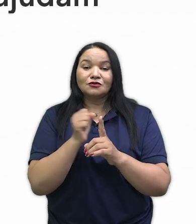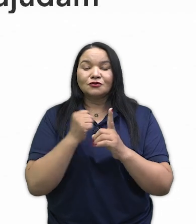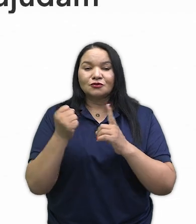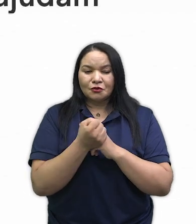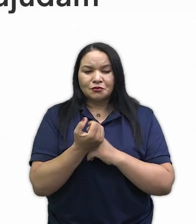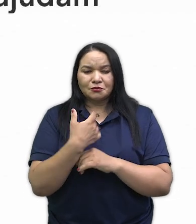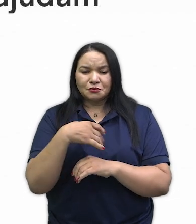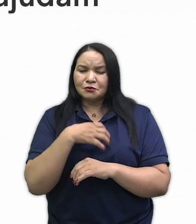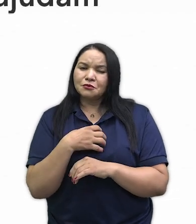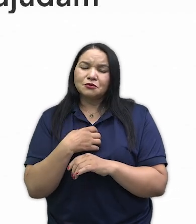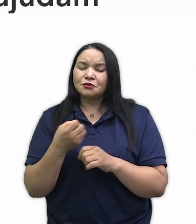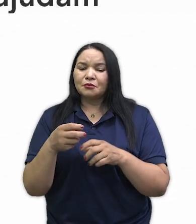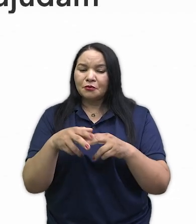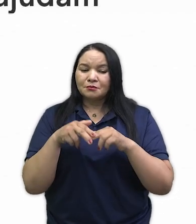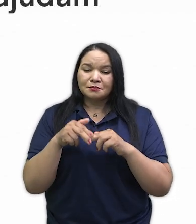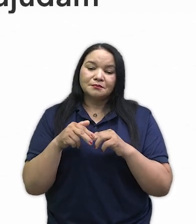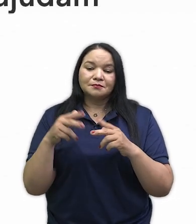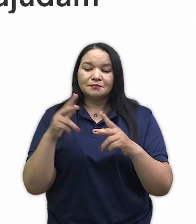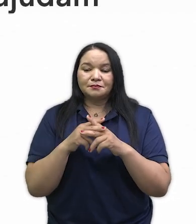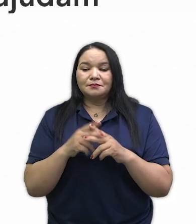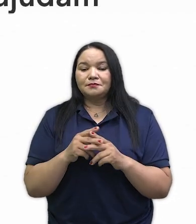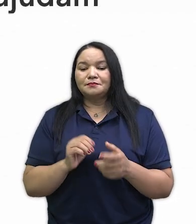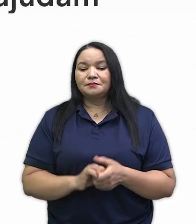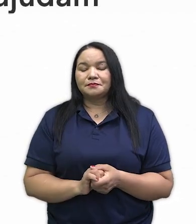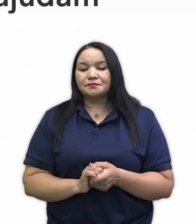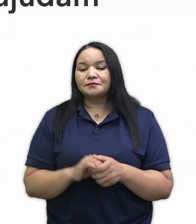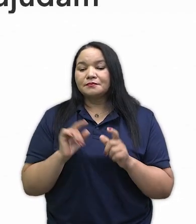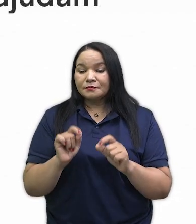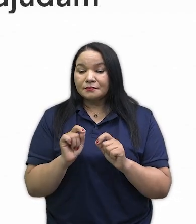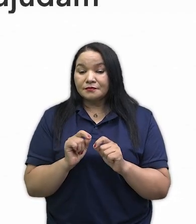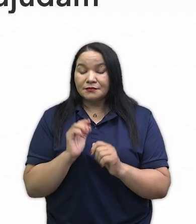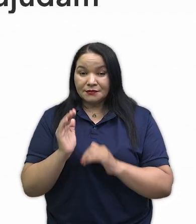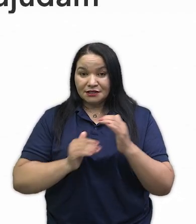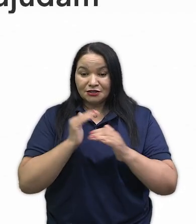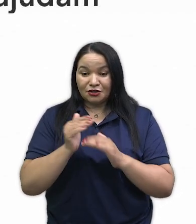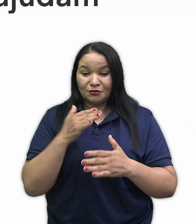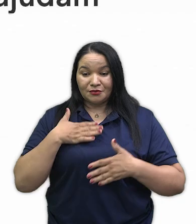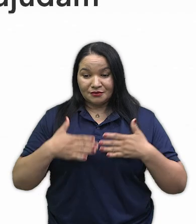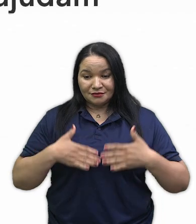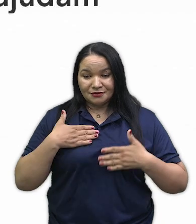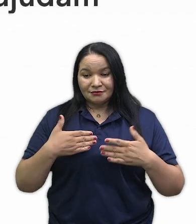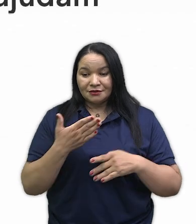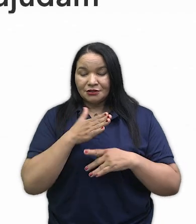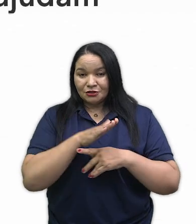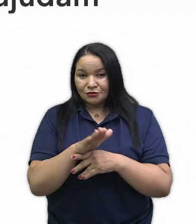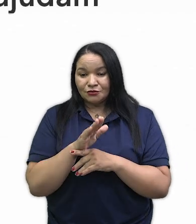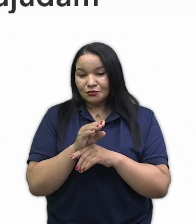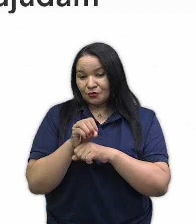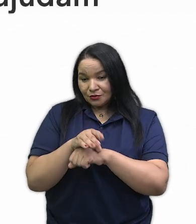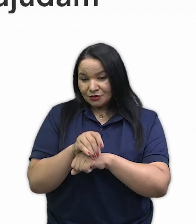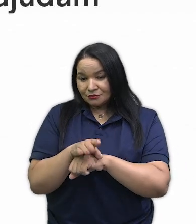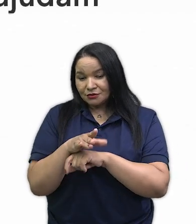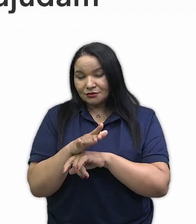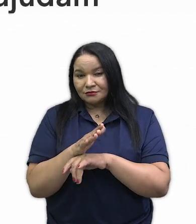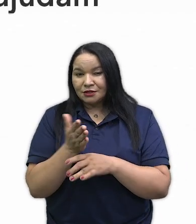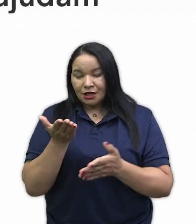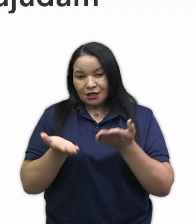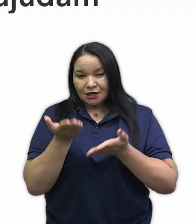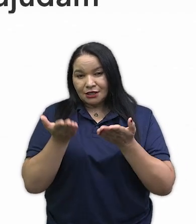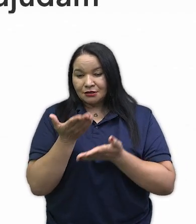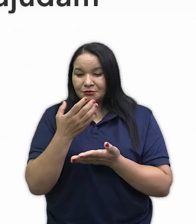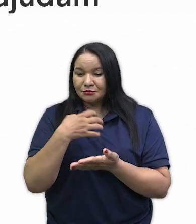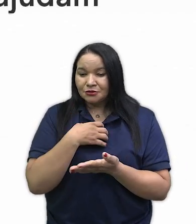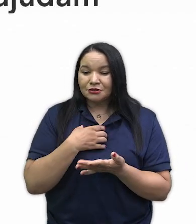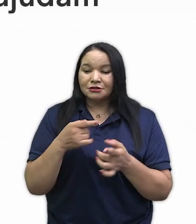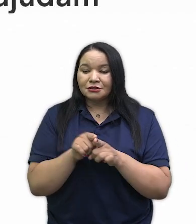das lutas. Além do desenvolvimento físico, as lutas contribuem para o equilíbrio emocional e